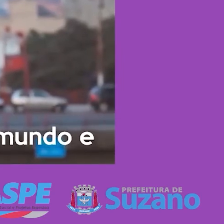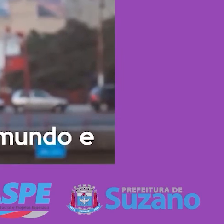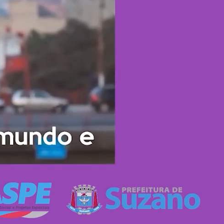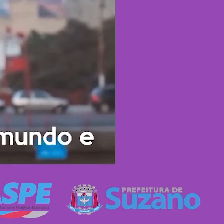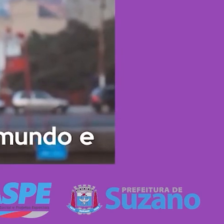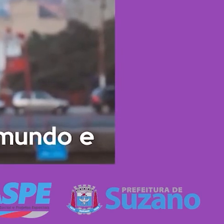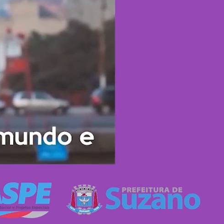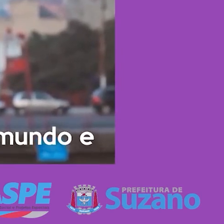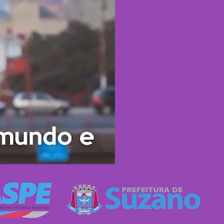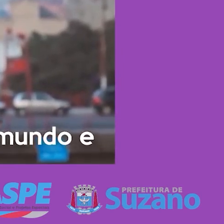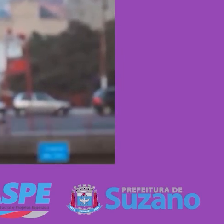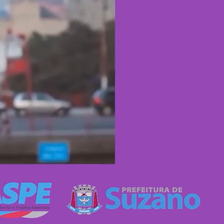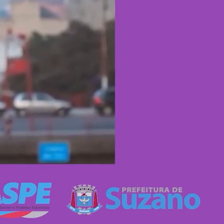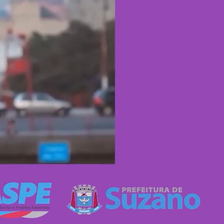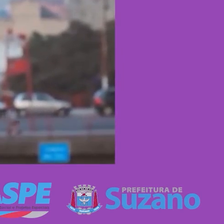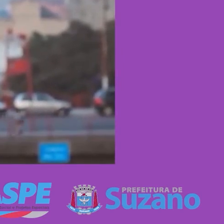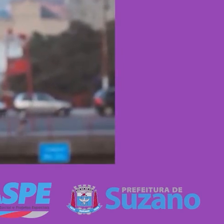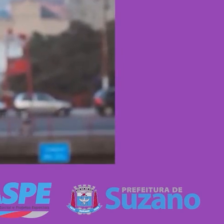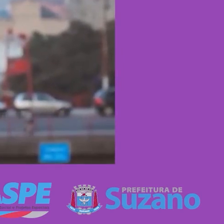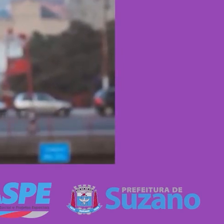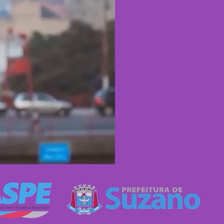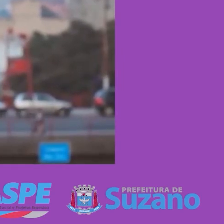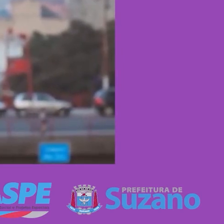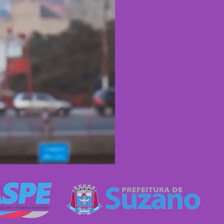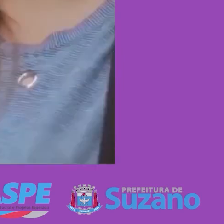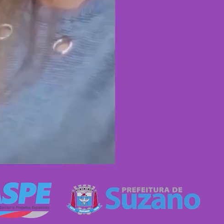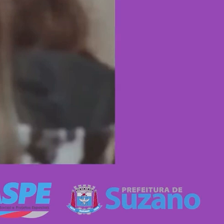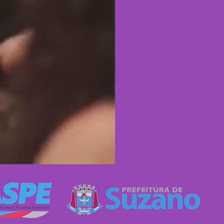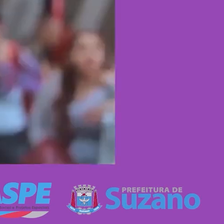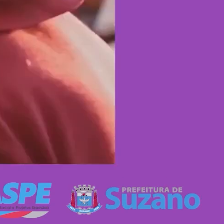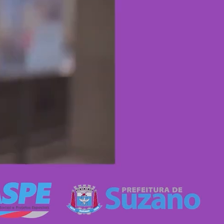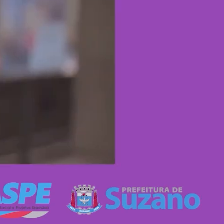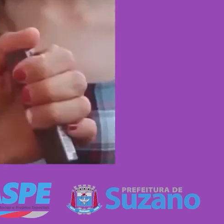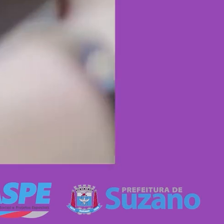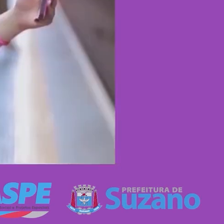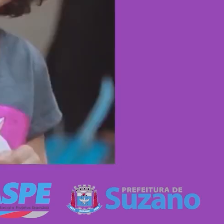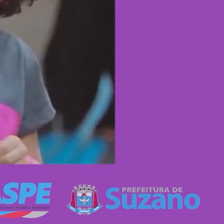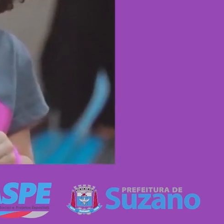Queremos saber o que está acontecendo no mundo e também queremos mostrar o nosso próprio mundo.